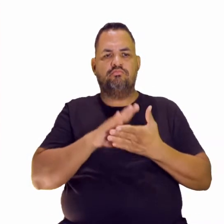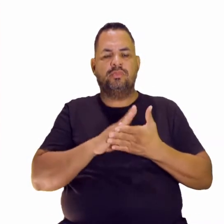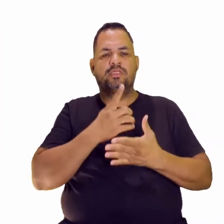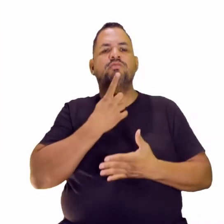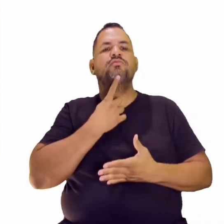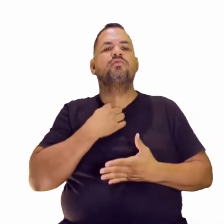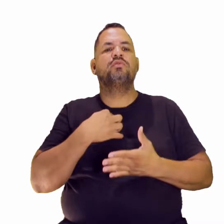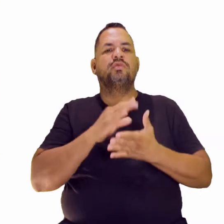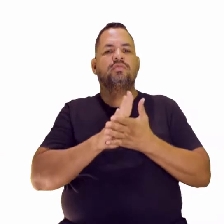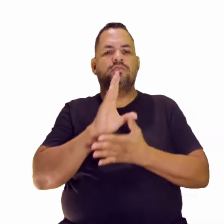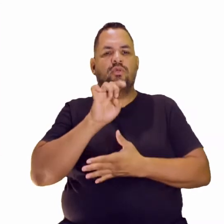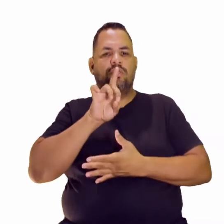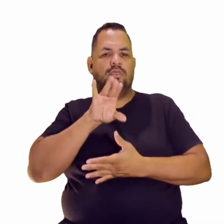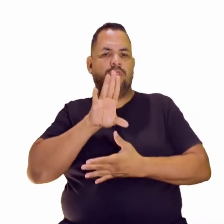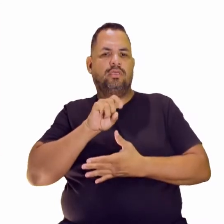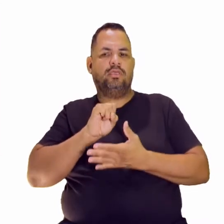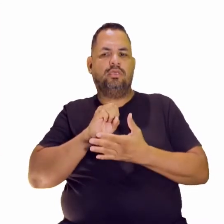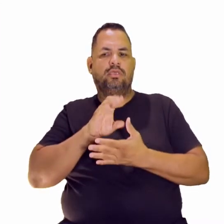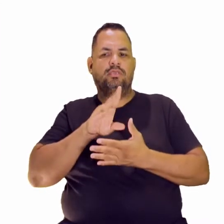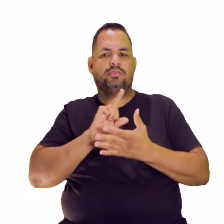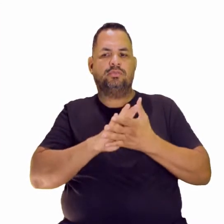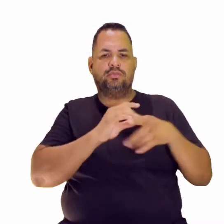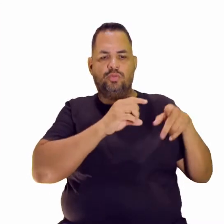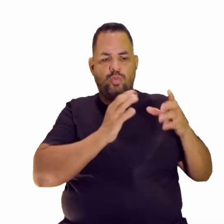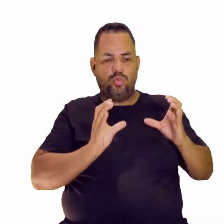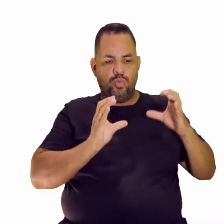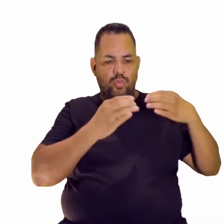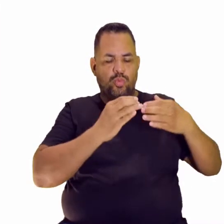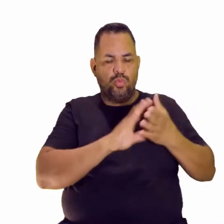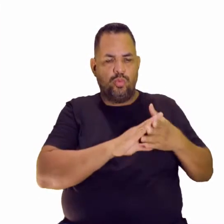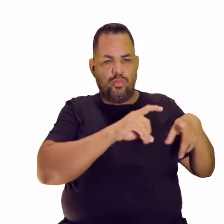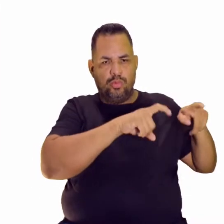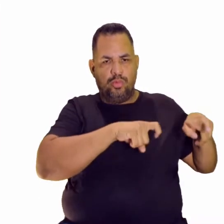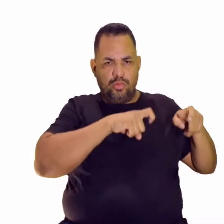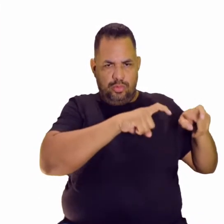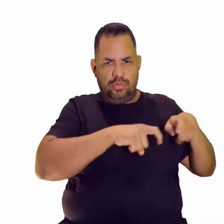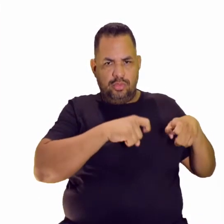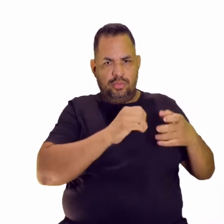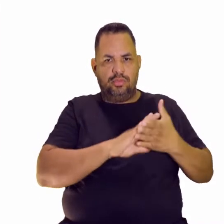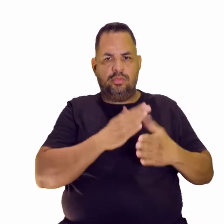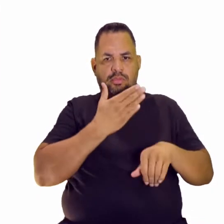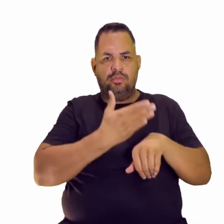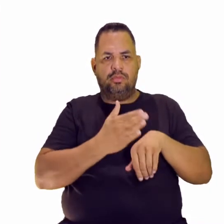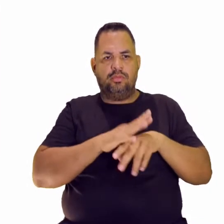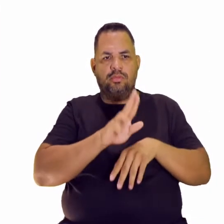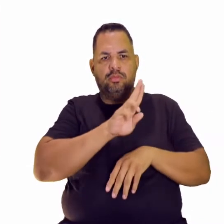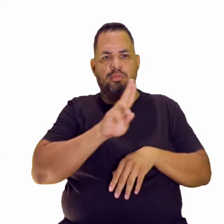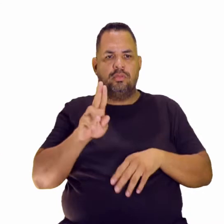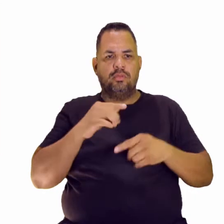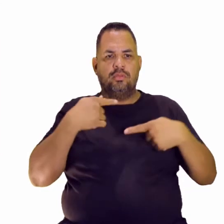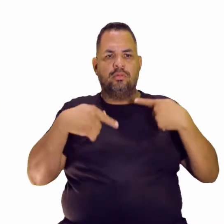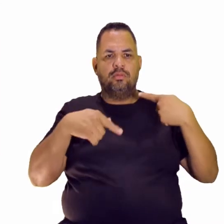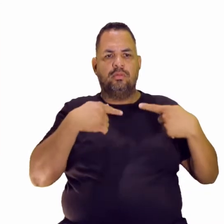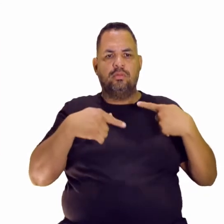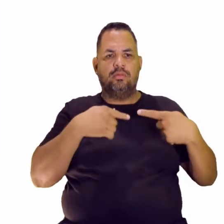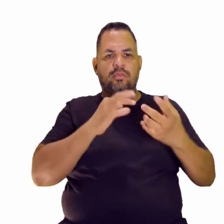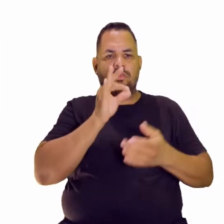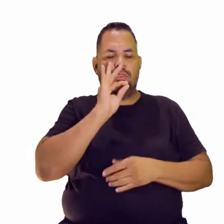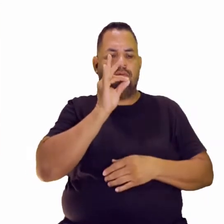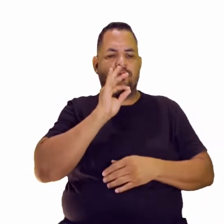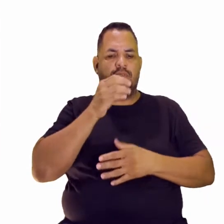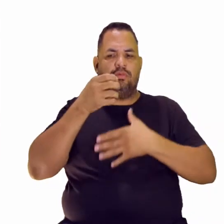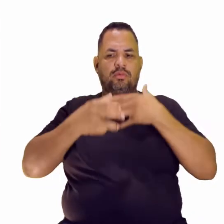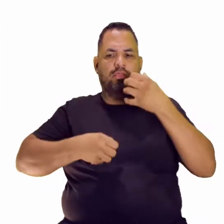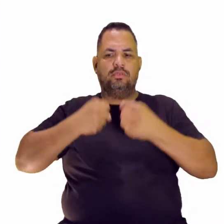das oligarquias rurais, que na prática era chamada de política do café com